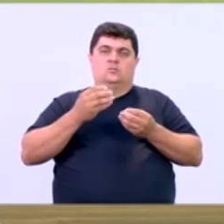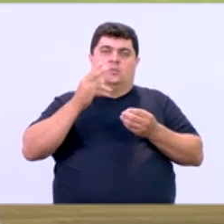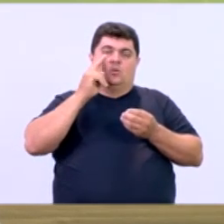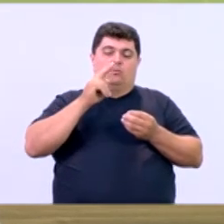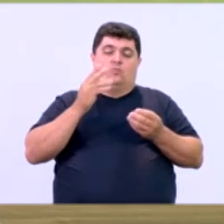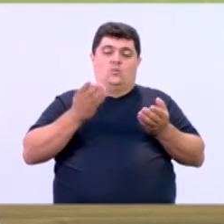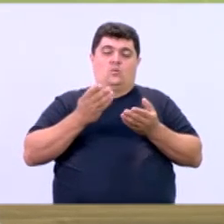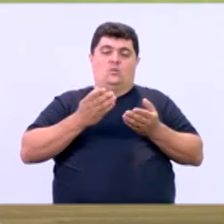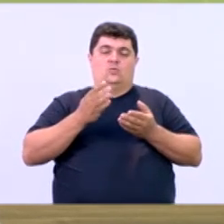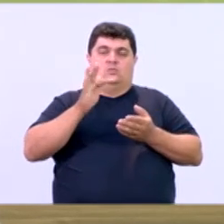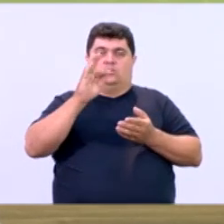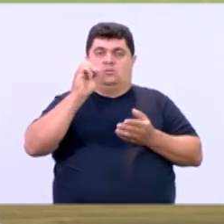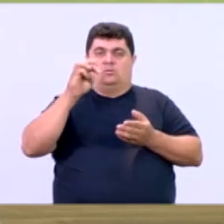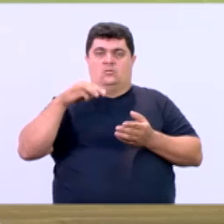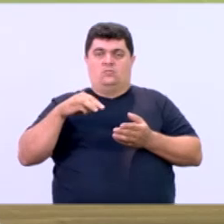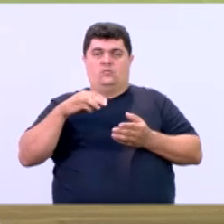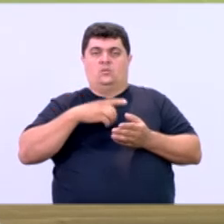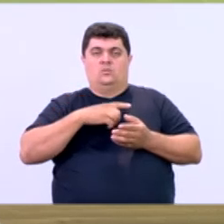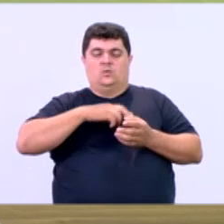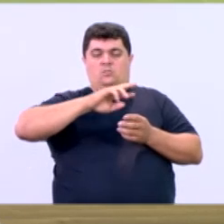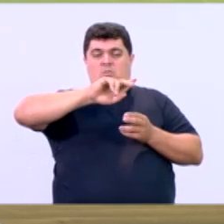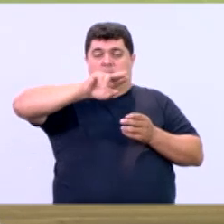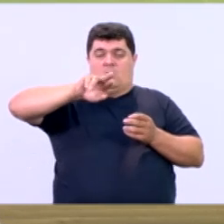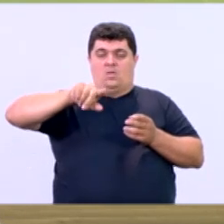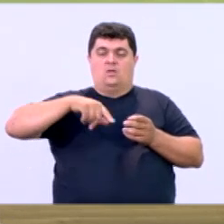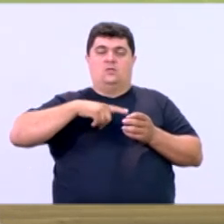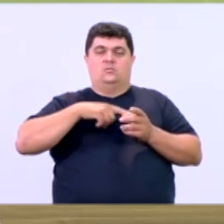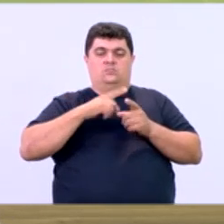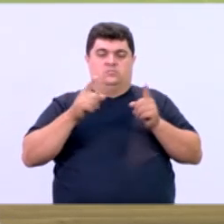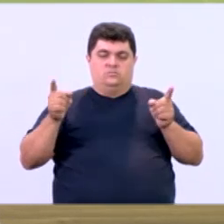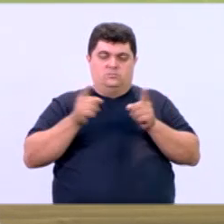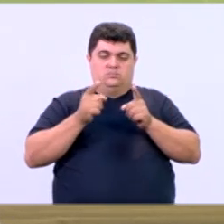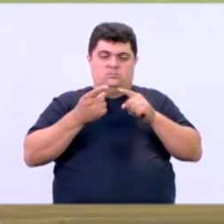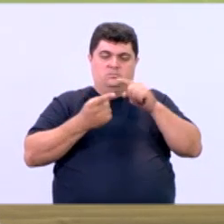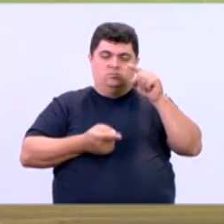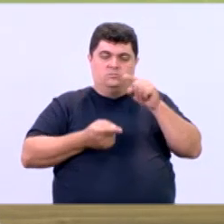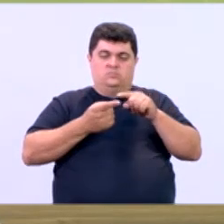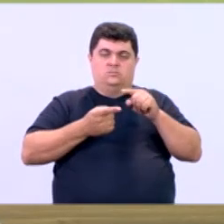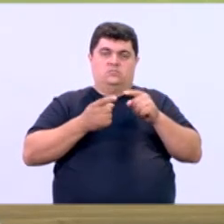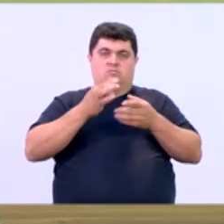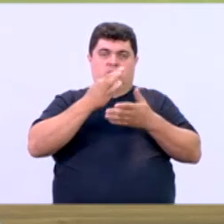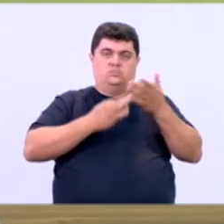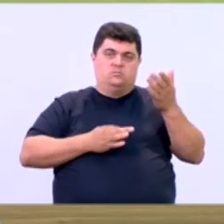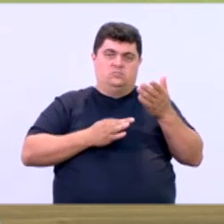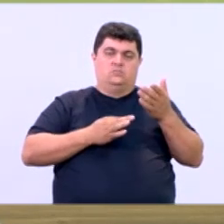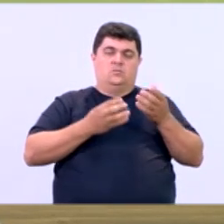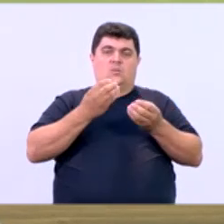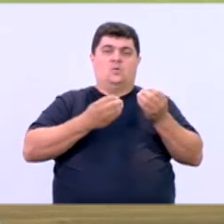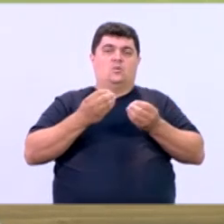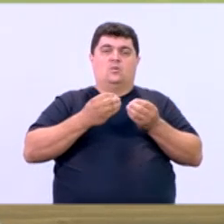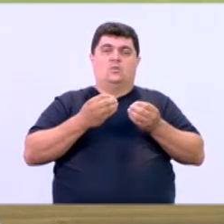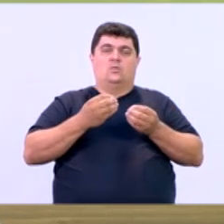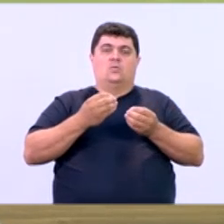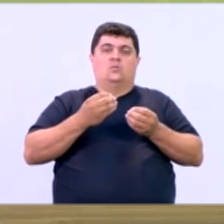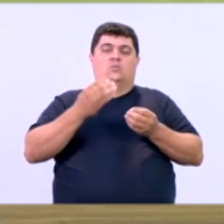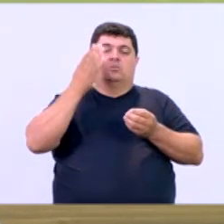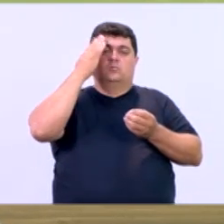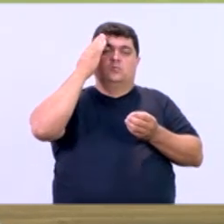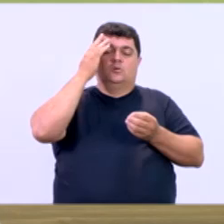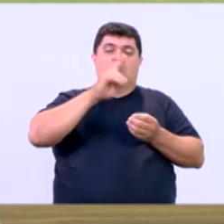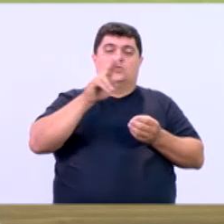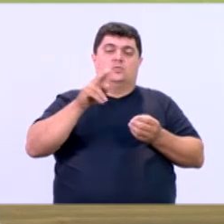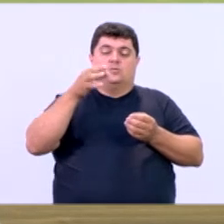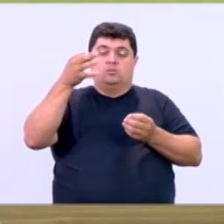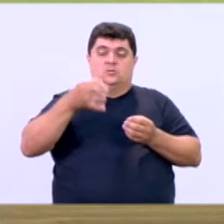por exemplo, em formulários, né? Nós temos atributos que determinam o tamanho de um campo texto, por exemplo, né? Como é que a gente vai saber qual é o nome exato